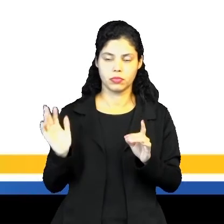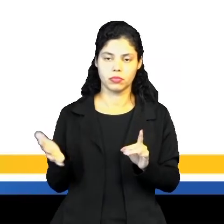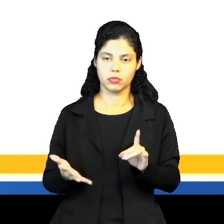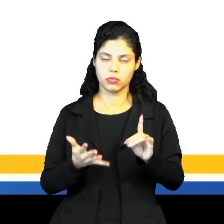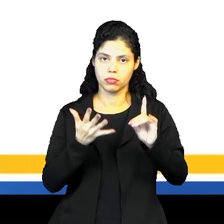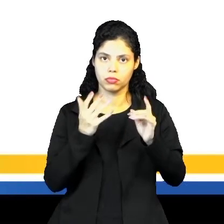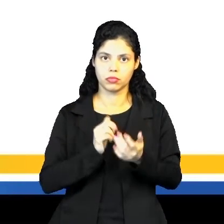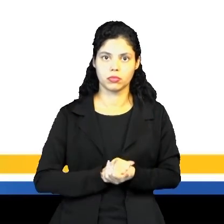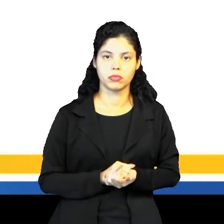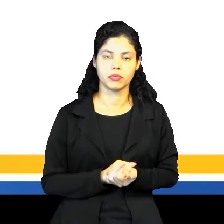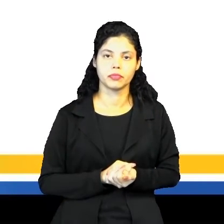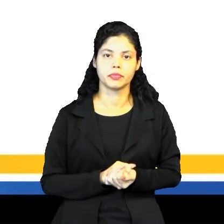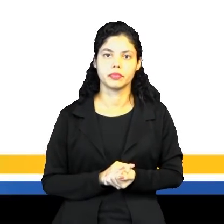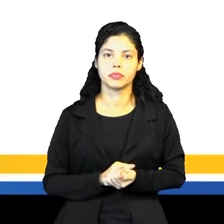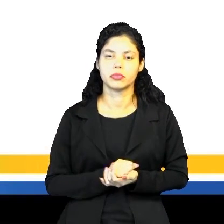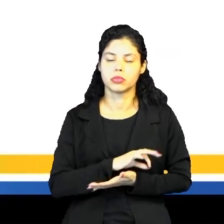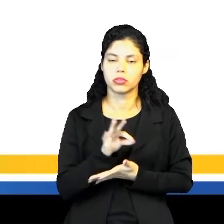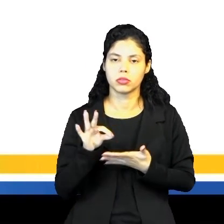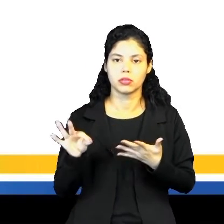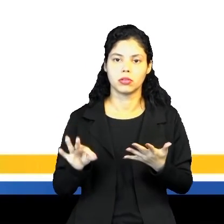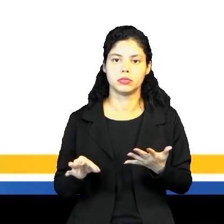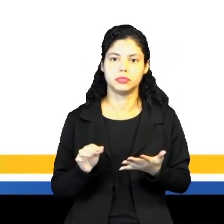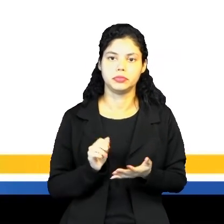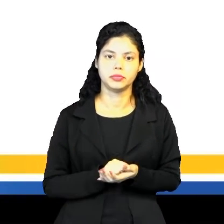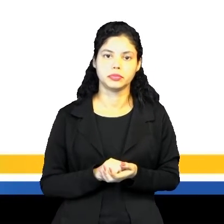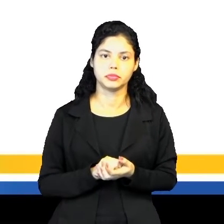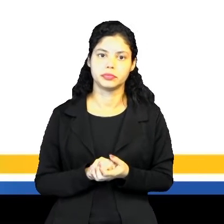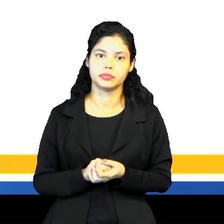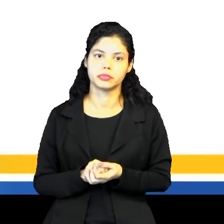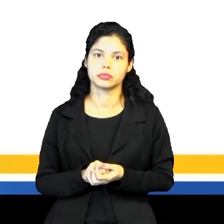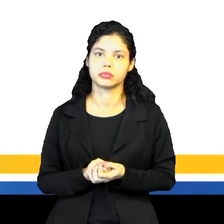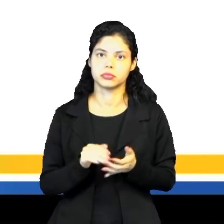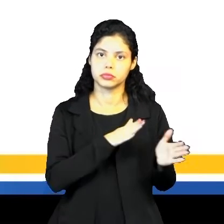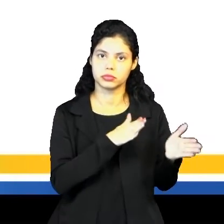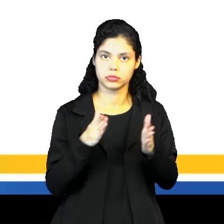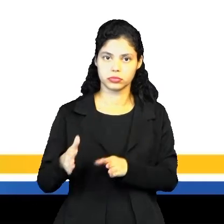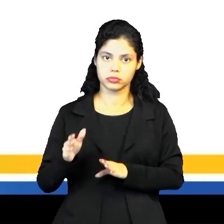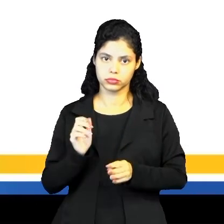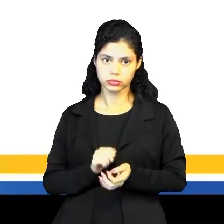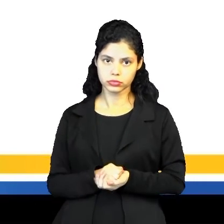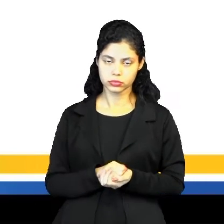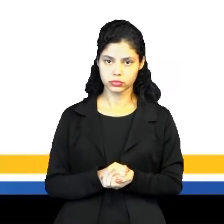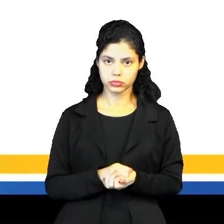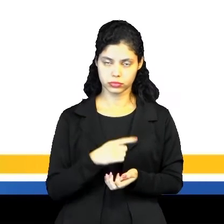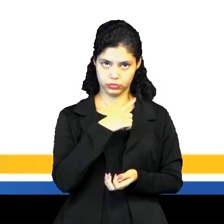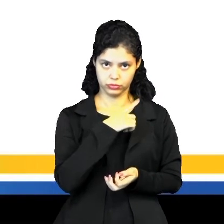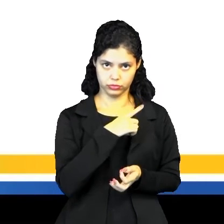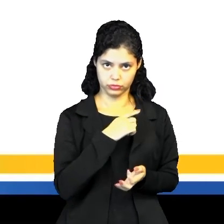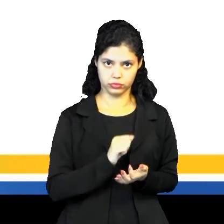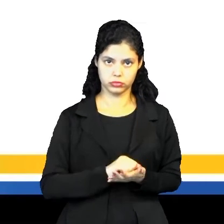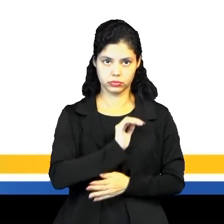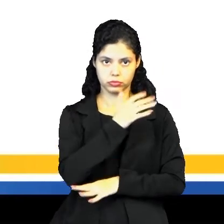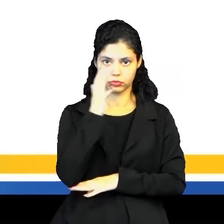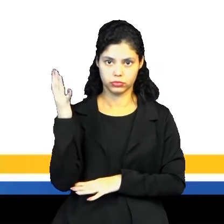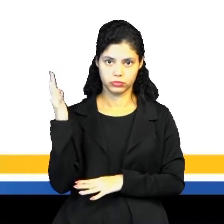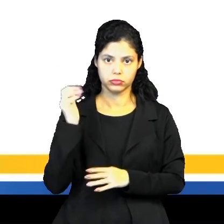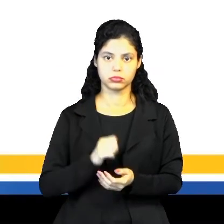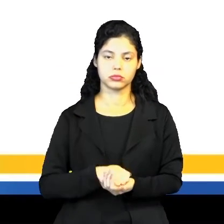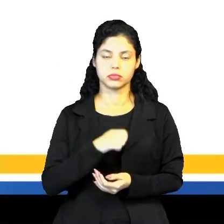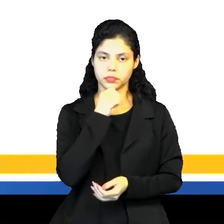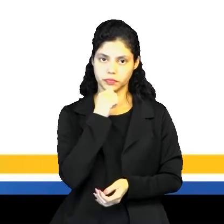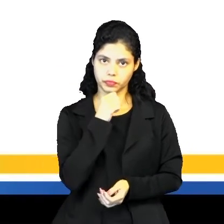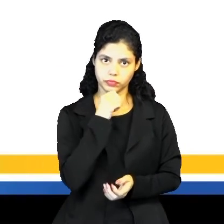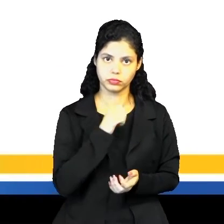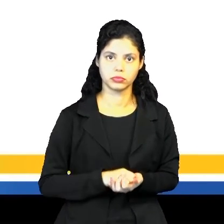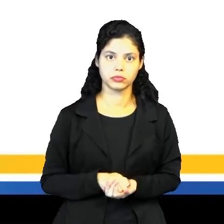exaltando, né? Todos esses elementos também que fazem parte, né, da natureza, né? Do natural. E